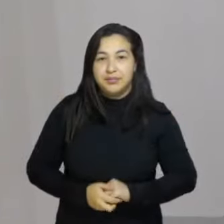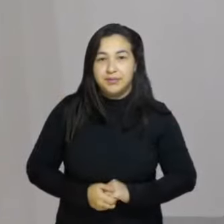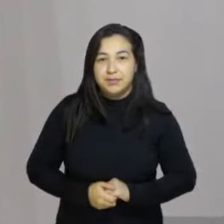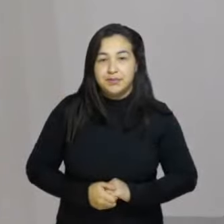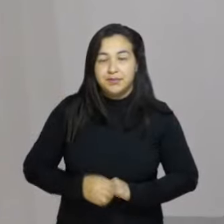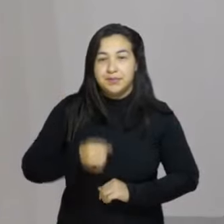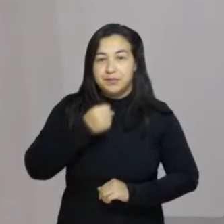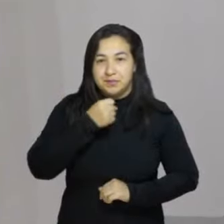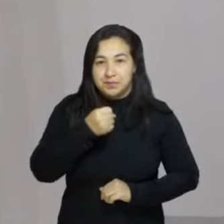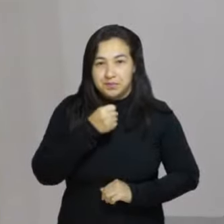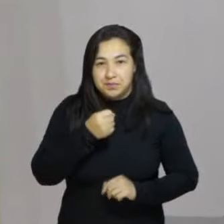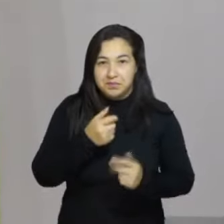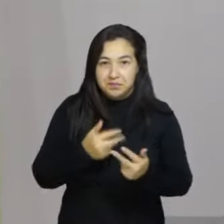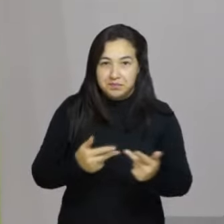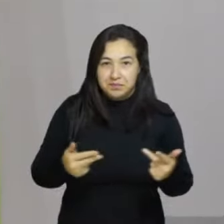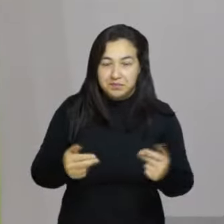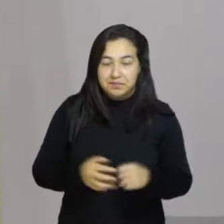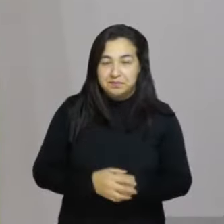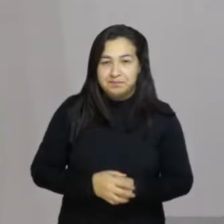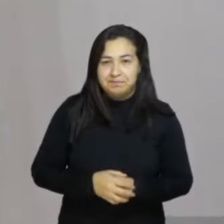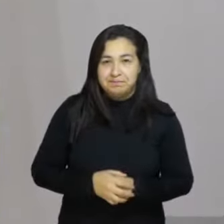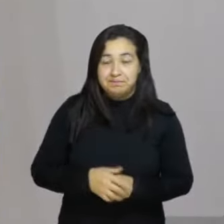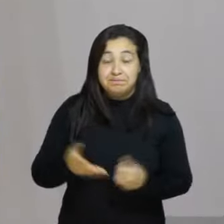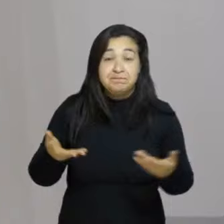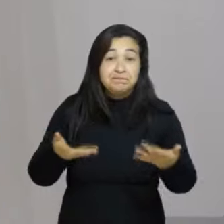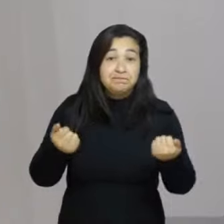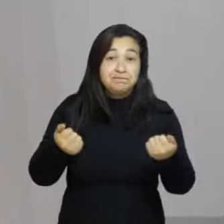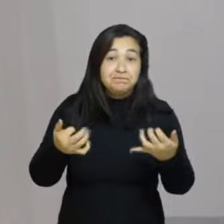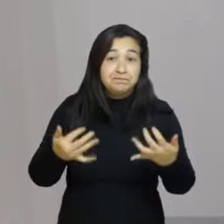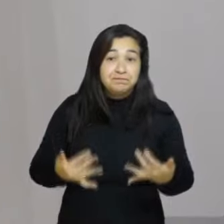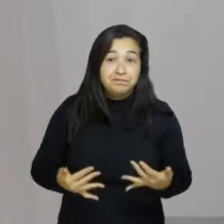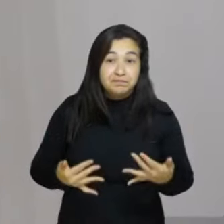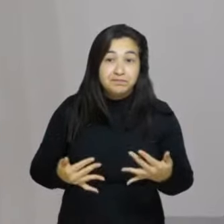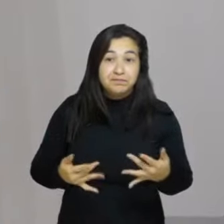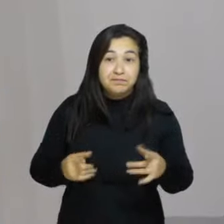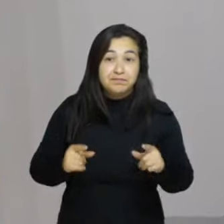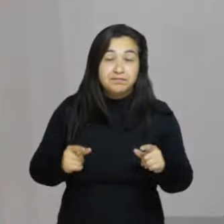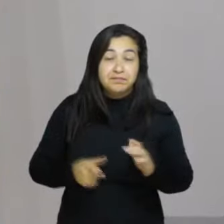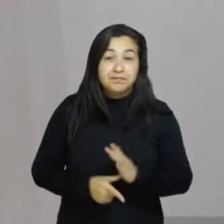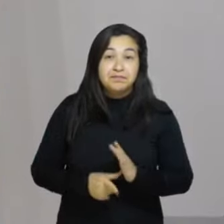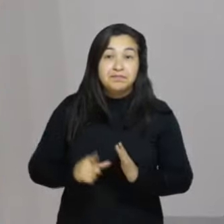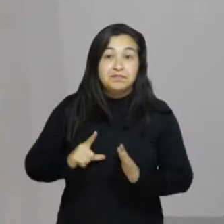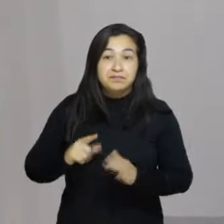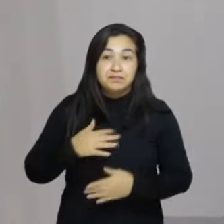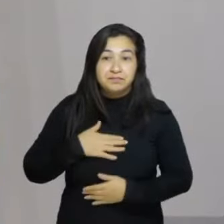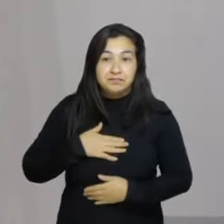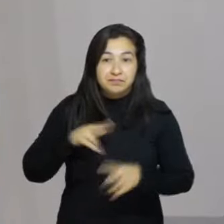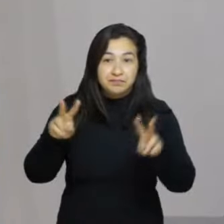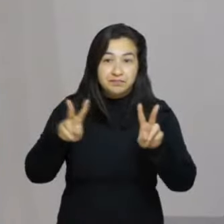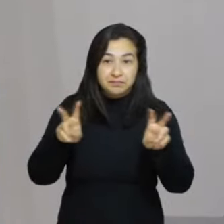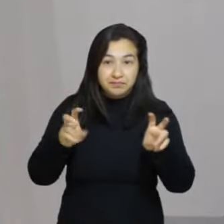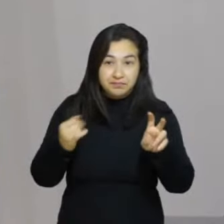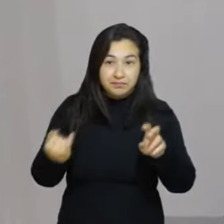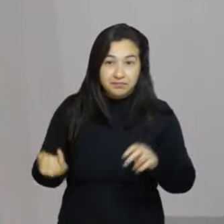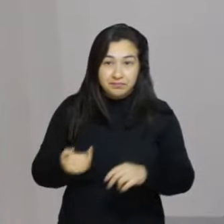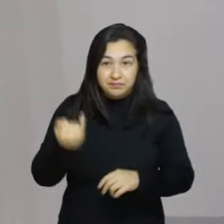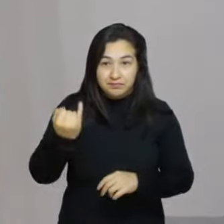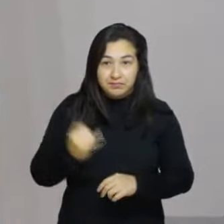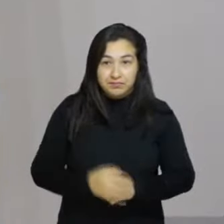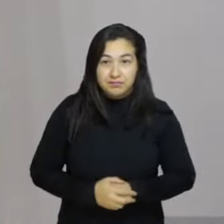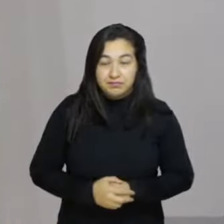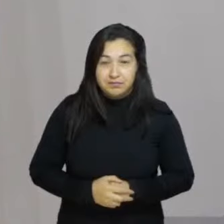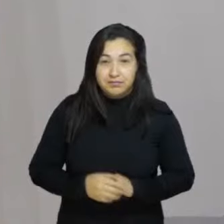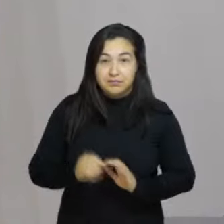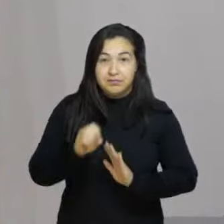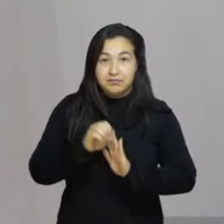imprensa. Eu só destacar aqui, senhor presidente, antes da minha fala principal, o ofício recebido